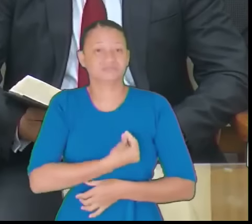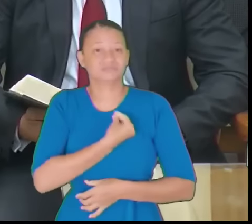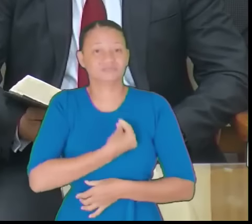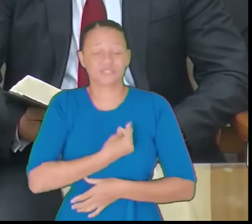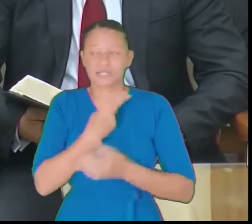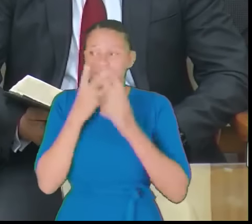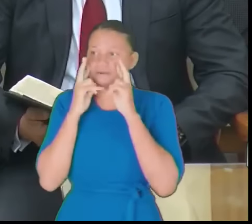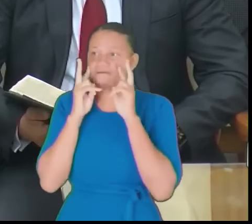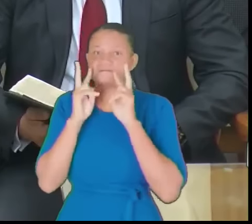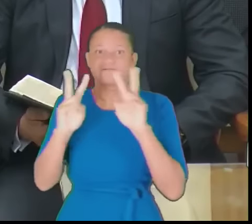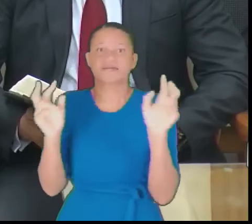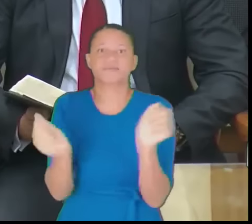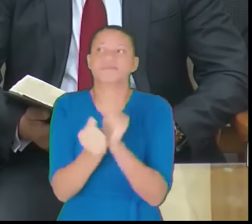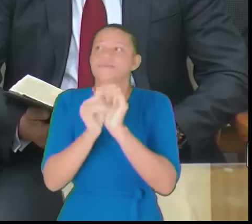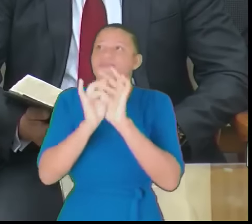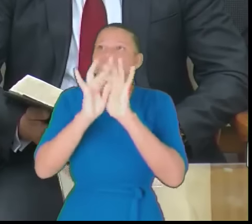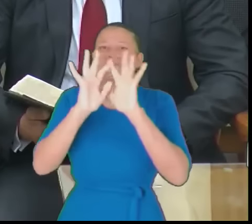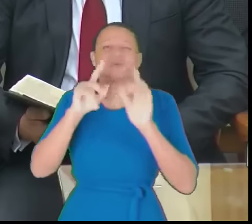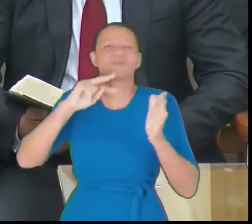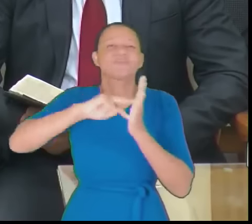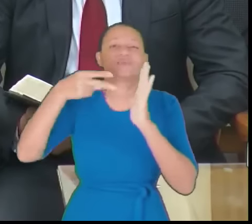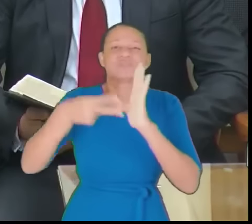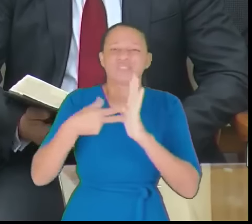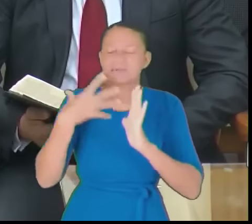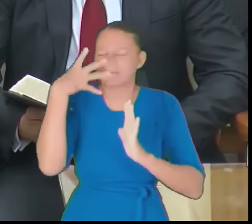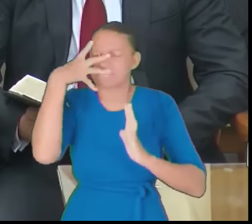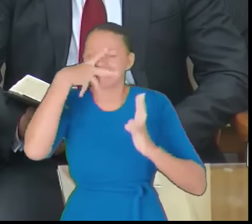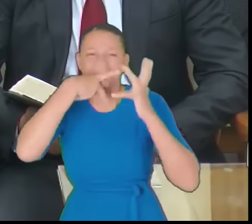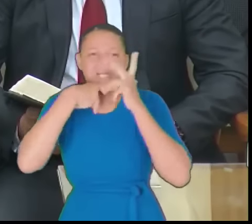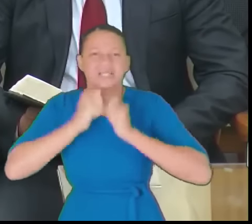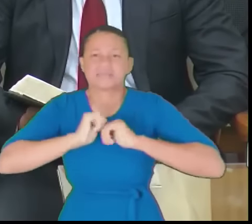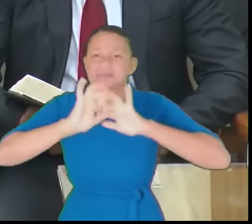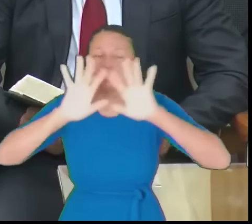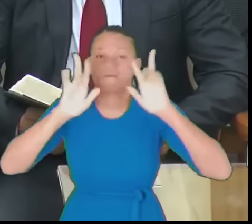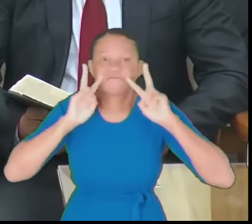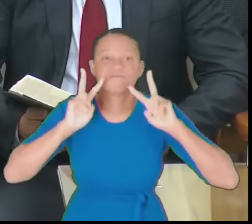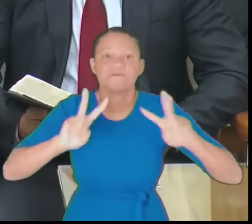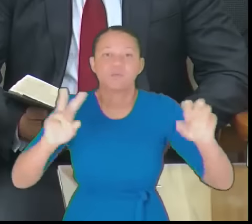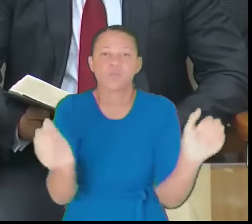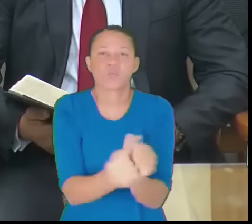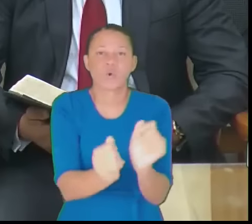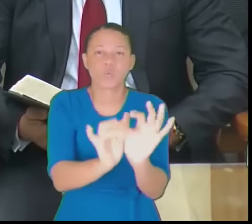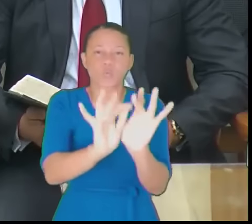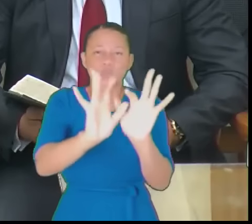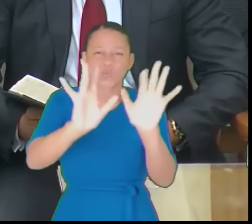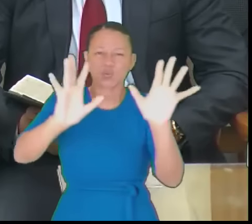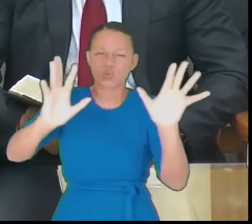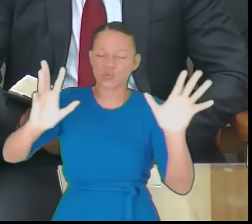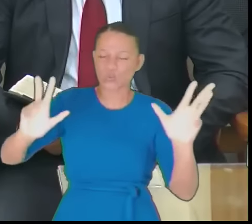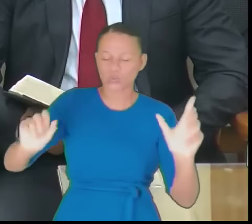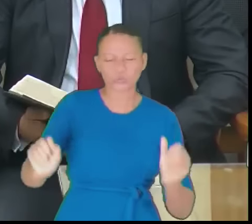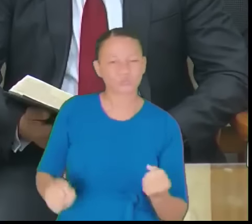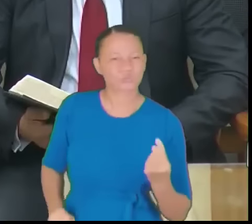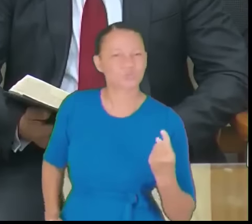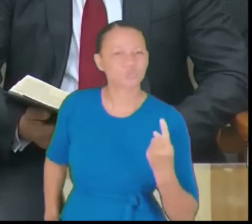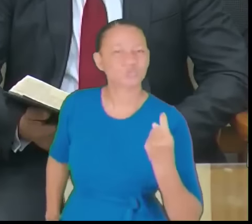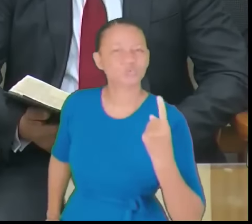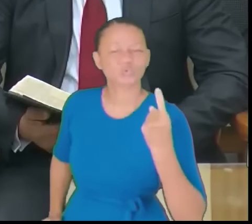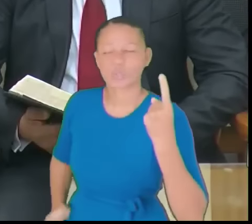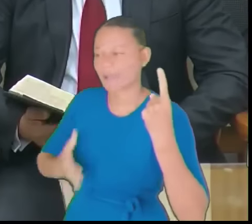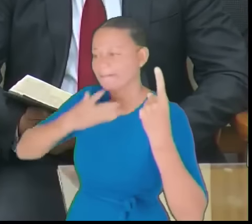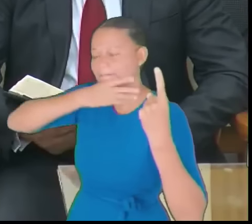sua glória. Glória quer dizer beleza, resplendor, e vimos a sua glória como a glória do unigênito do